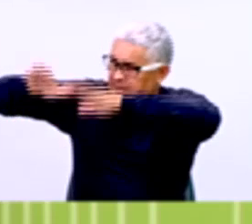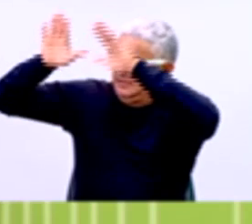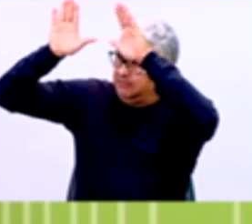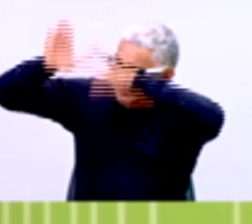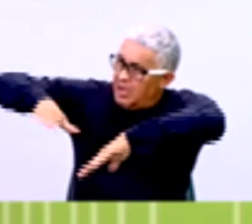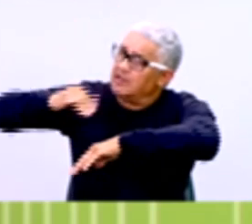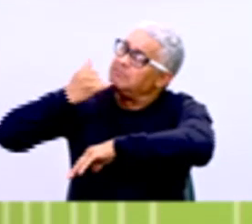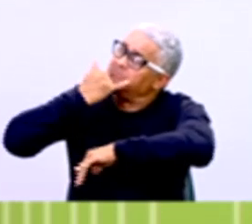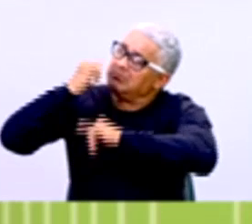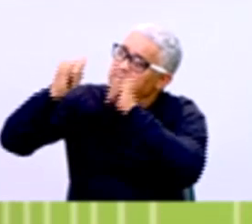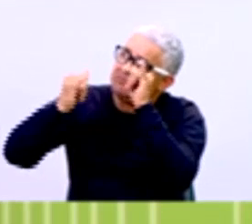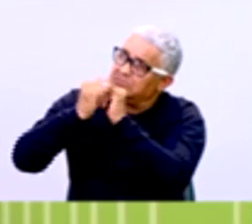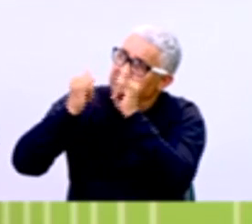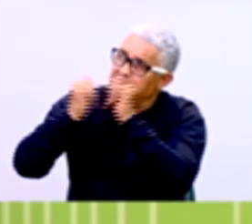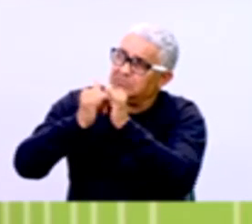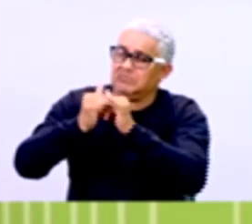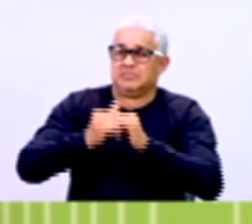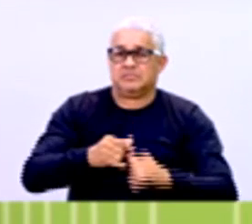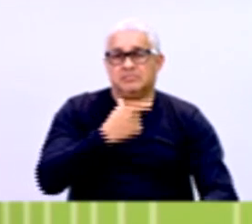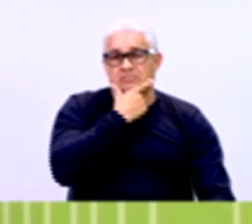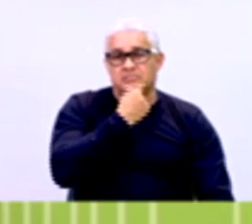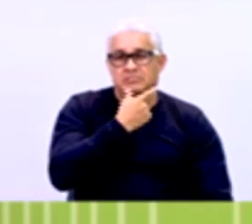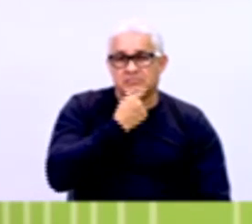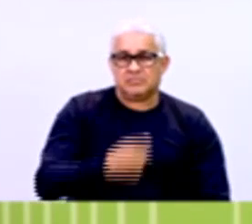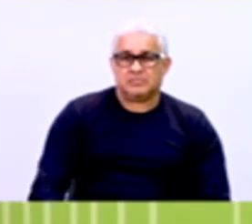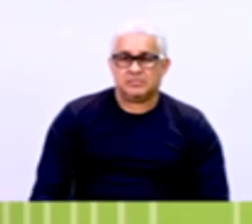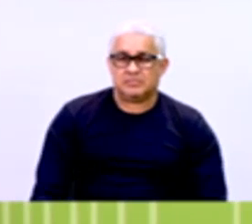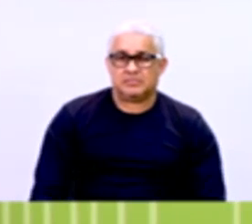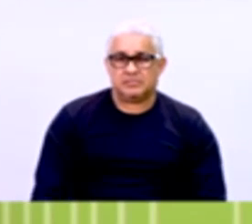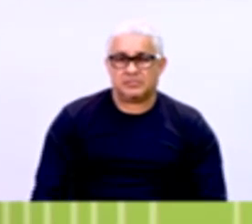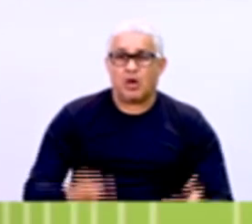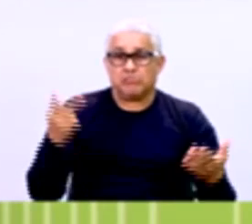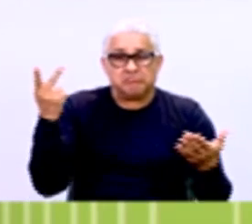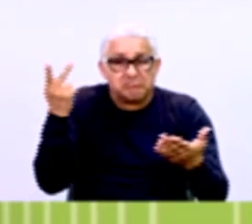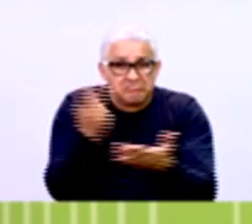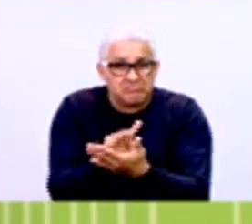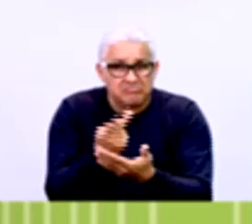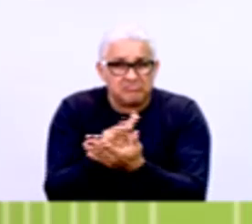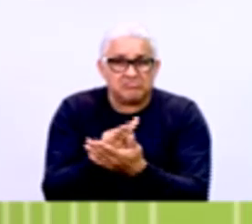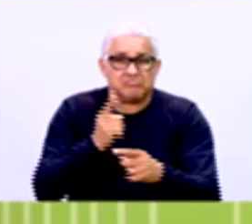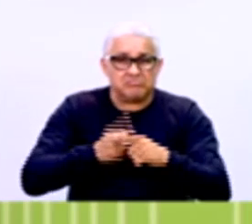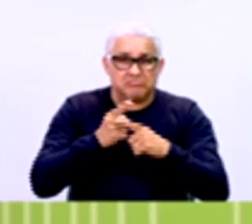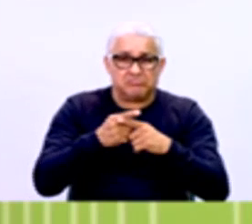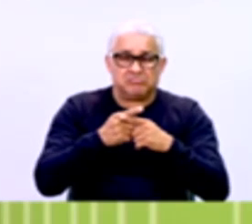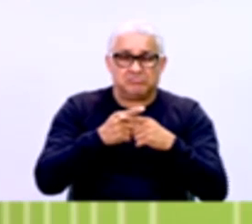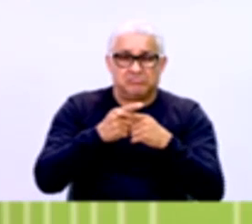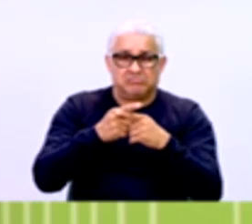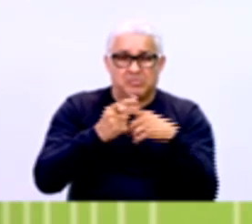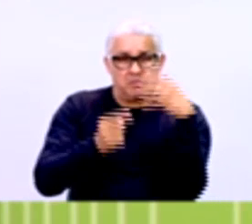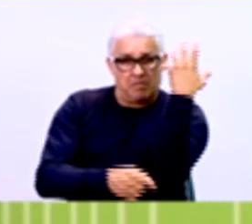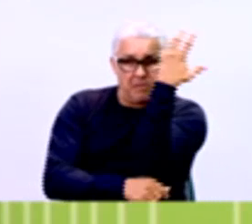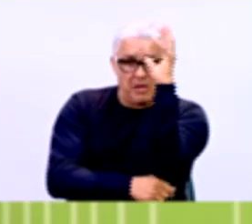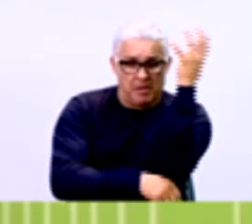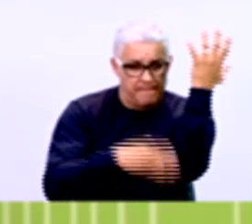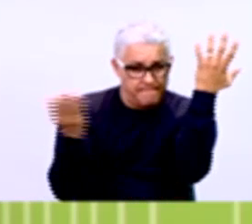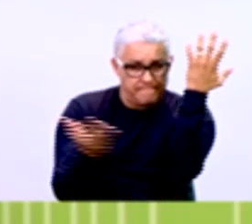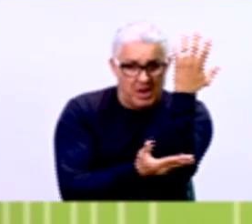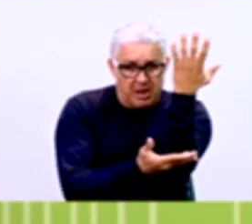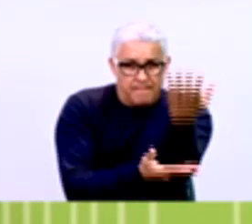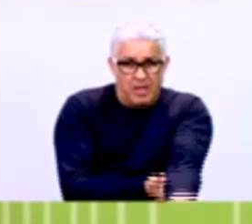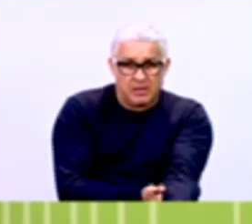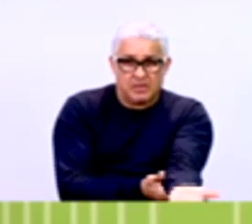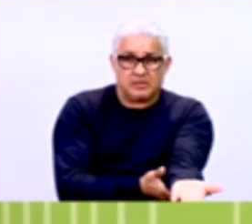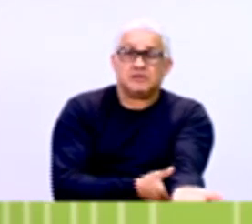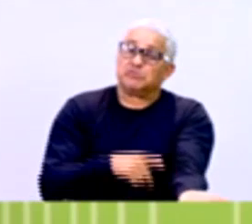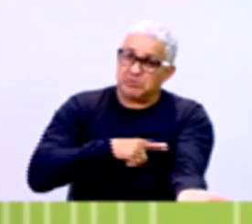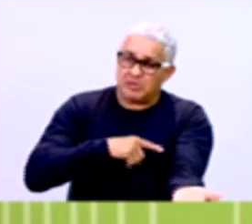perdão, vamos dizer assim, ele ia se redimir por aquele erro que ele estava cometendo ao tirar aquela árvore. Então havia um respeito, uma relação de